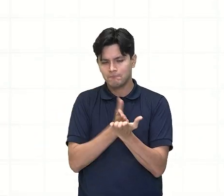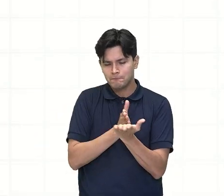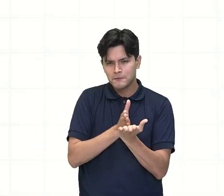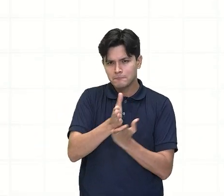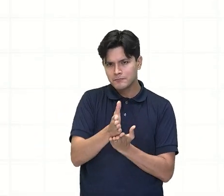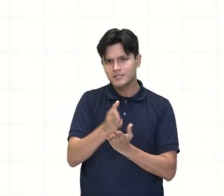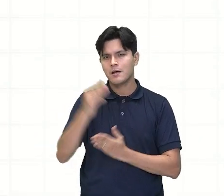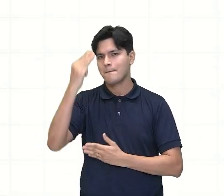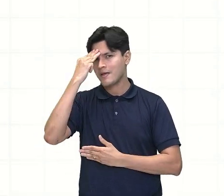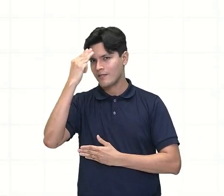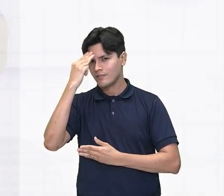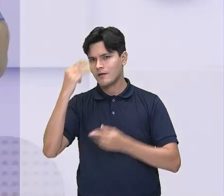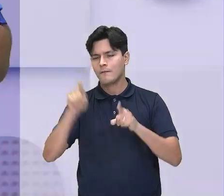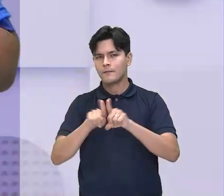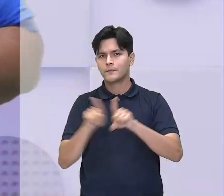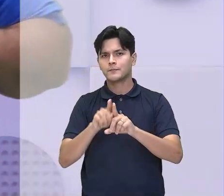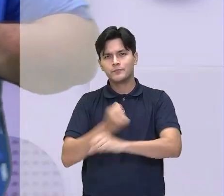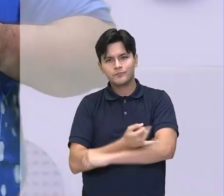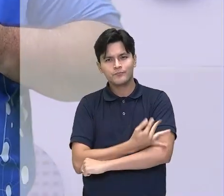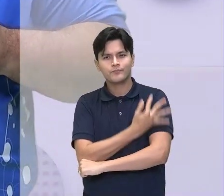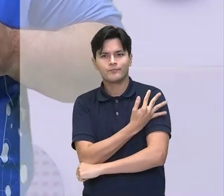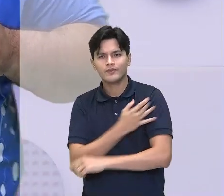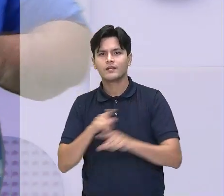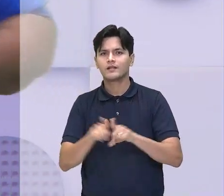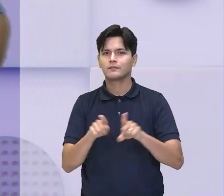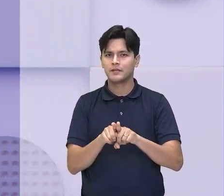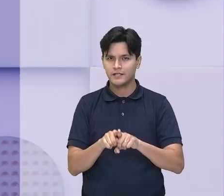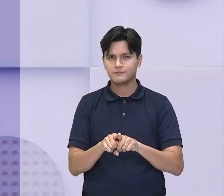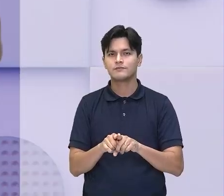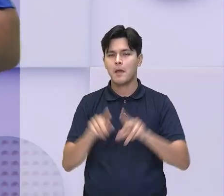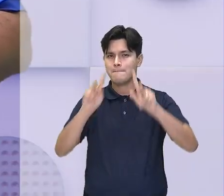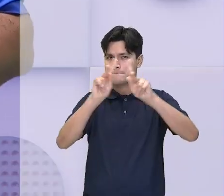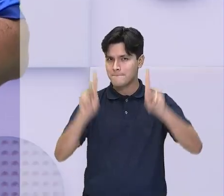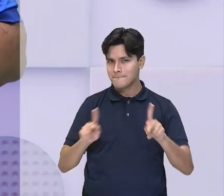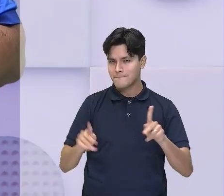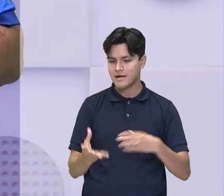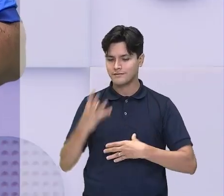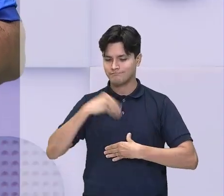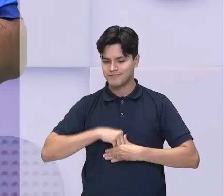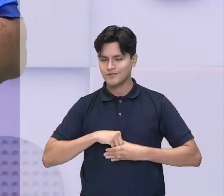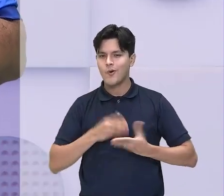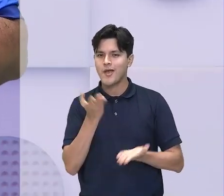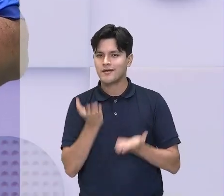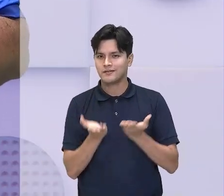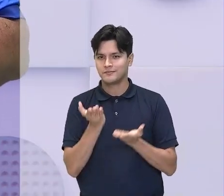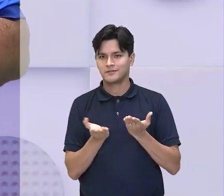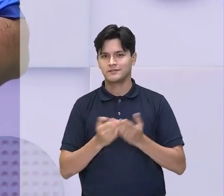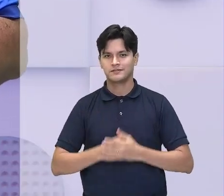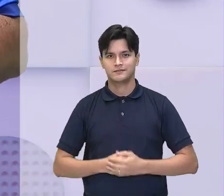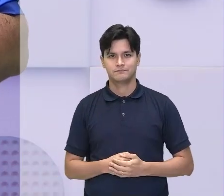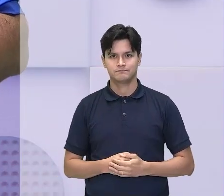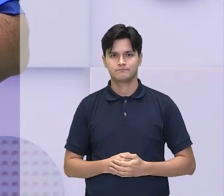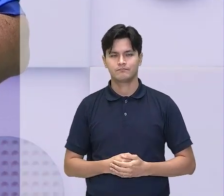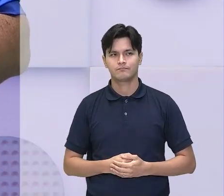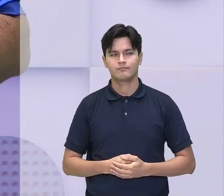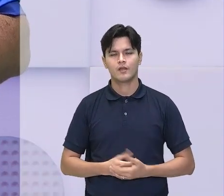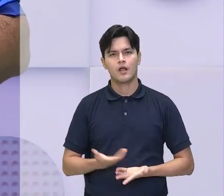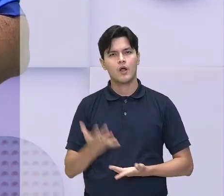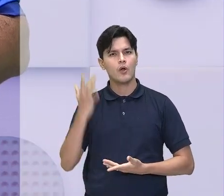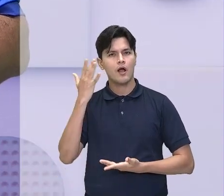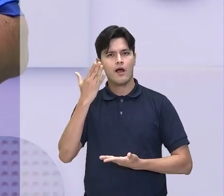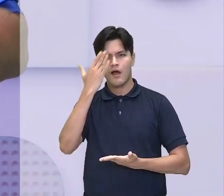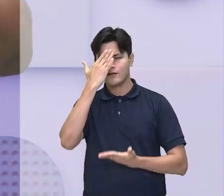de manter o equilíbrio e a paz interior. Olha só, eu acho que eu falei numa aula anterior sobre a